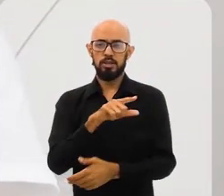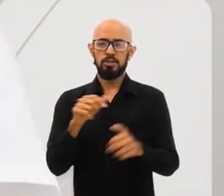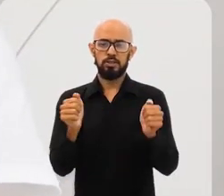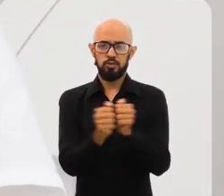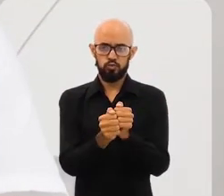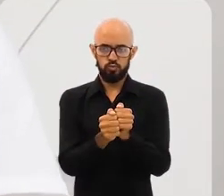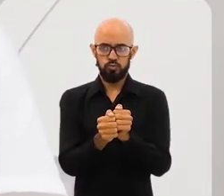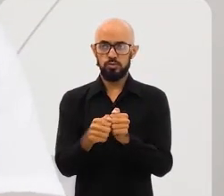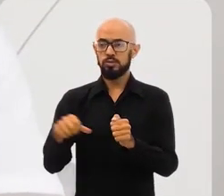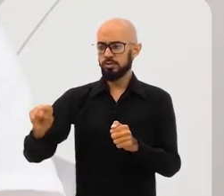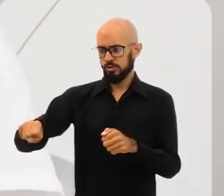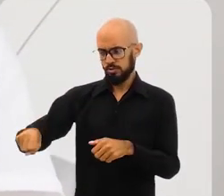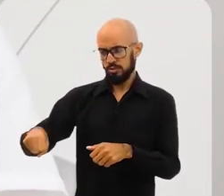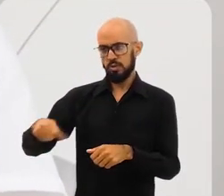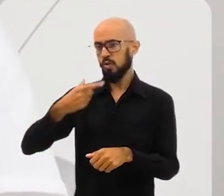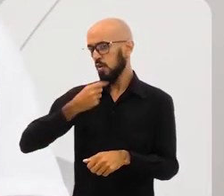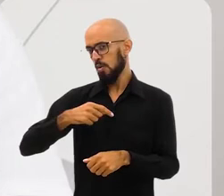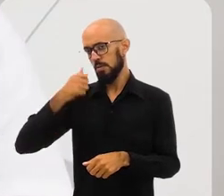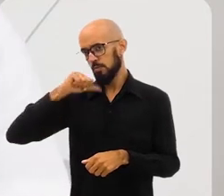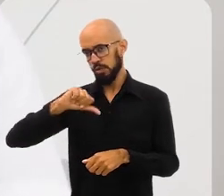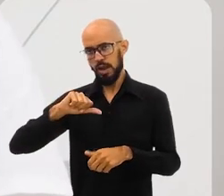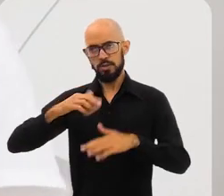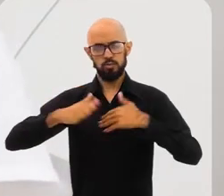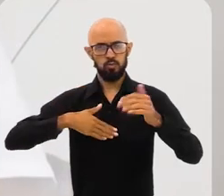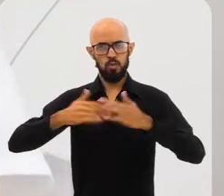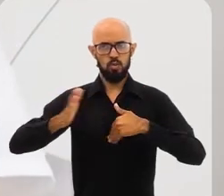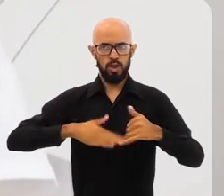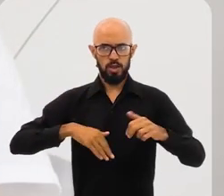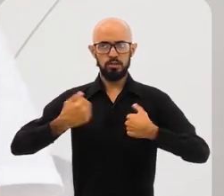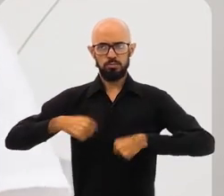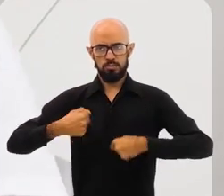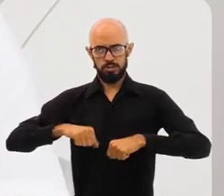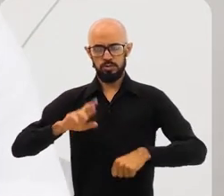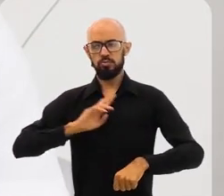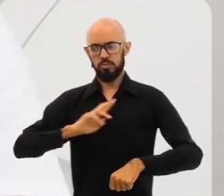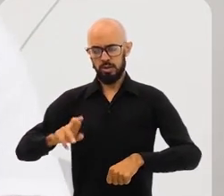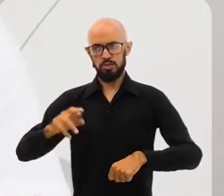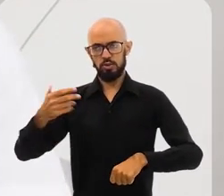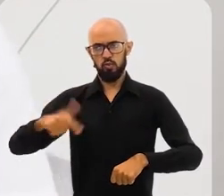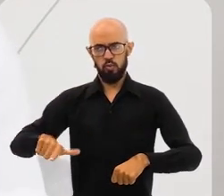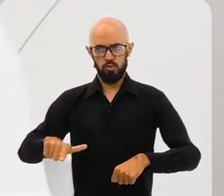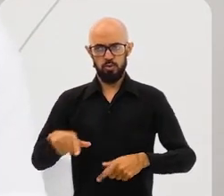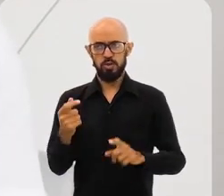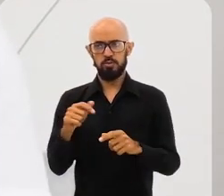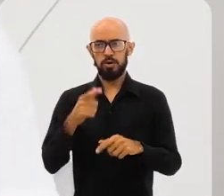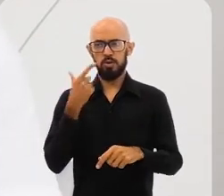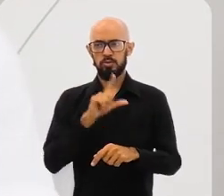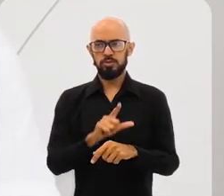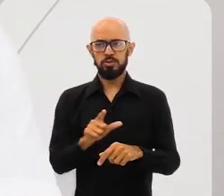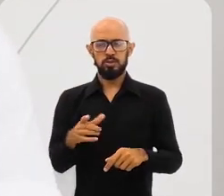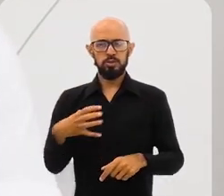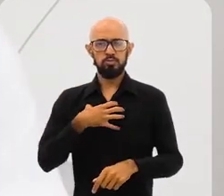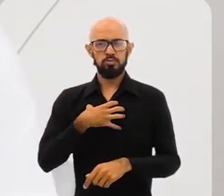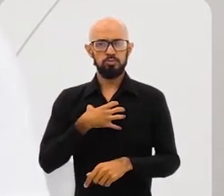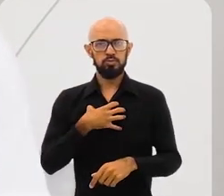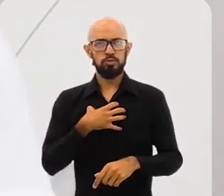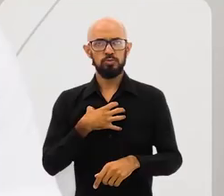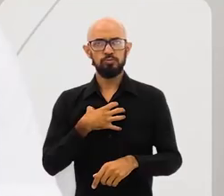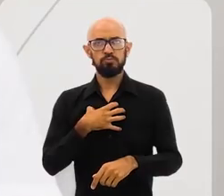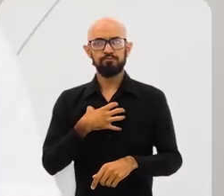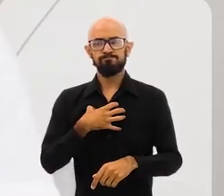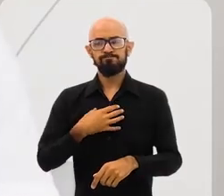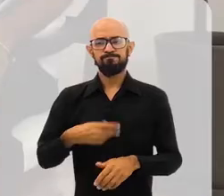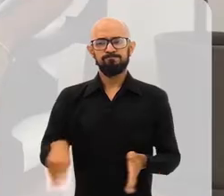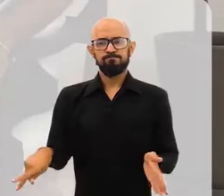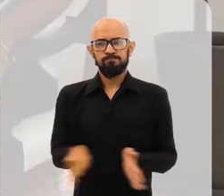iniciadas dentro de Far tanto homem mulheres que seja eles precisam sim de uma religião até mesmo por um senso de pertence ao mesmo que